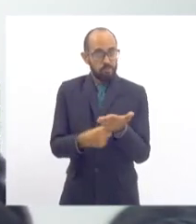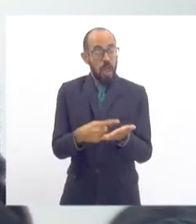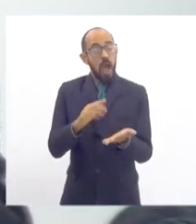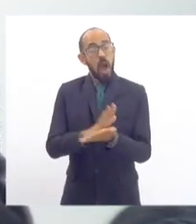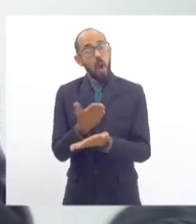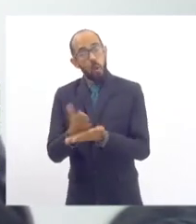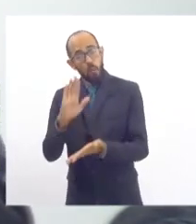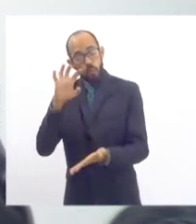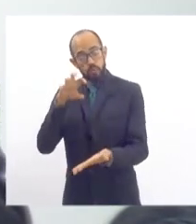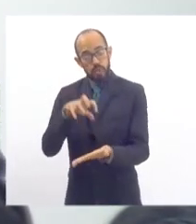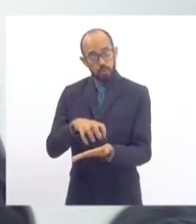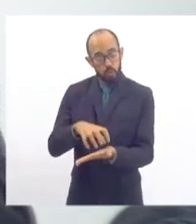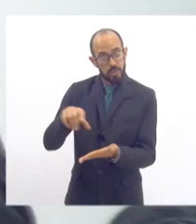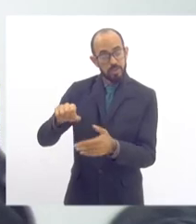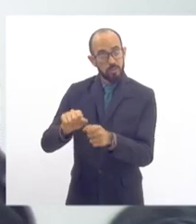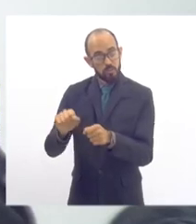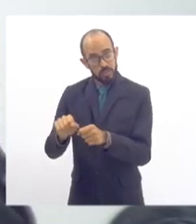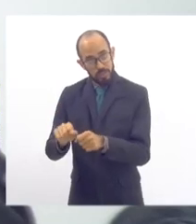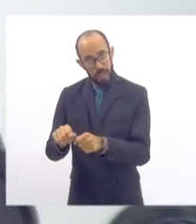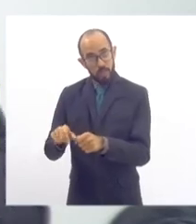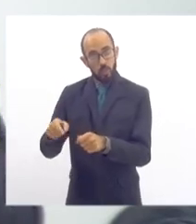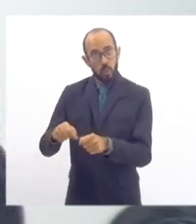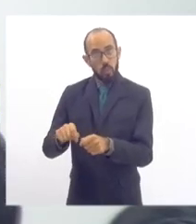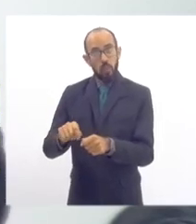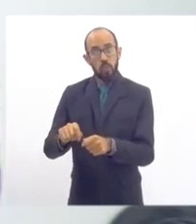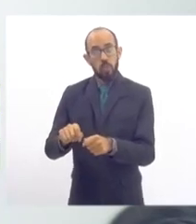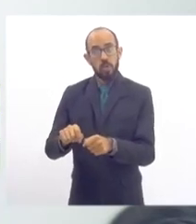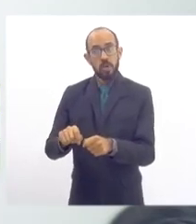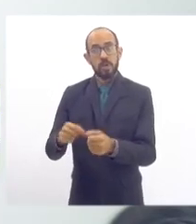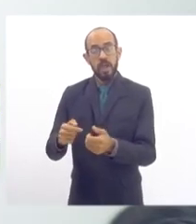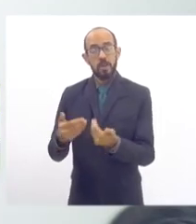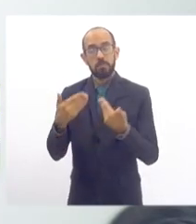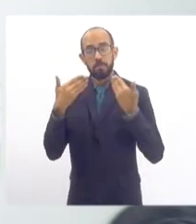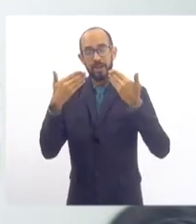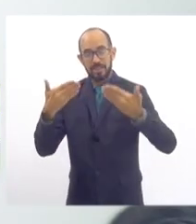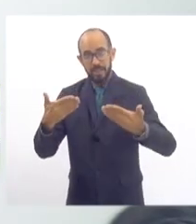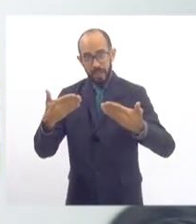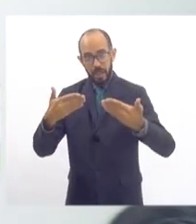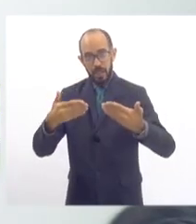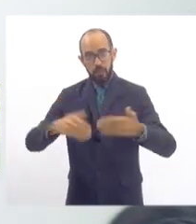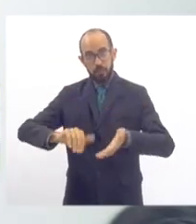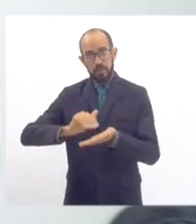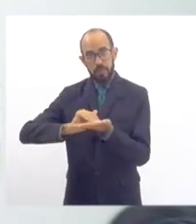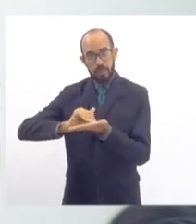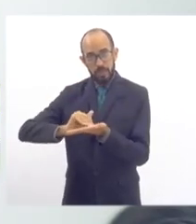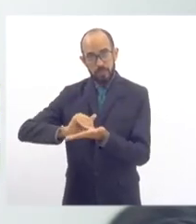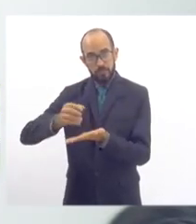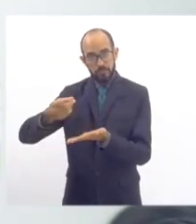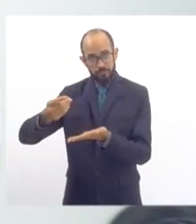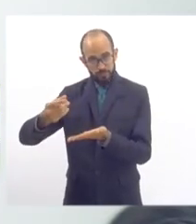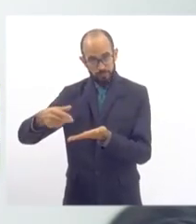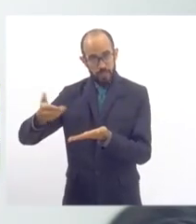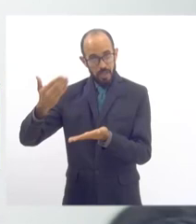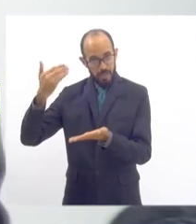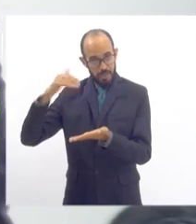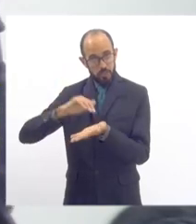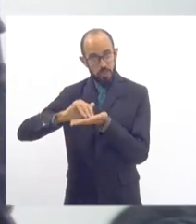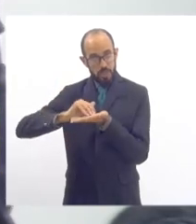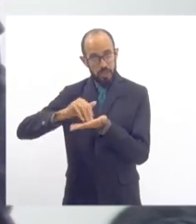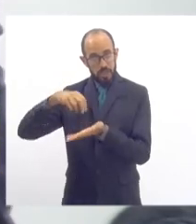movimentaram, sob pressão ou não, alguns órgãos se movimentaram e apresentaram a Cefaz, na época ainda do secretário Nelson Rocha,